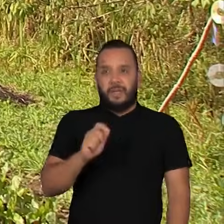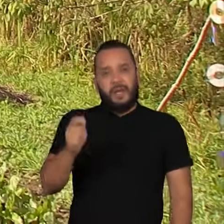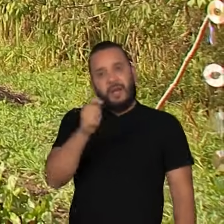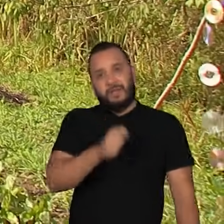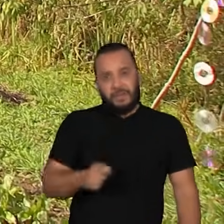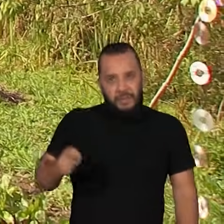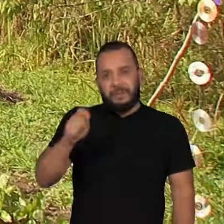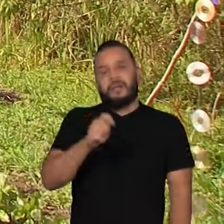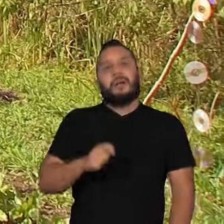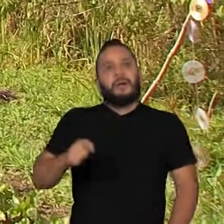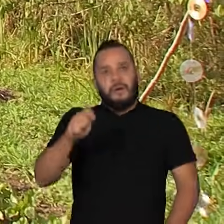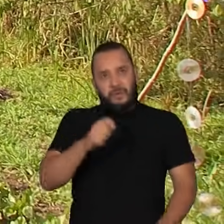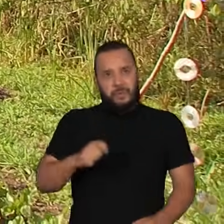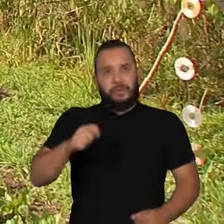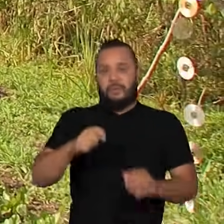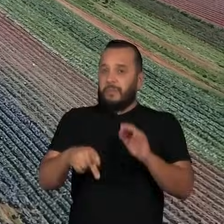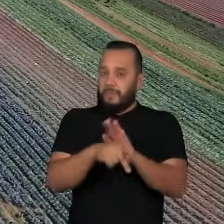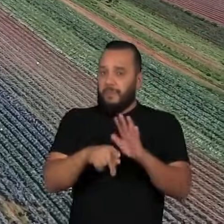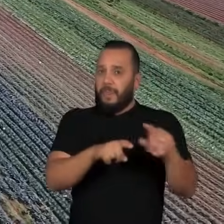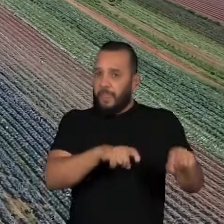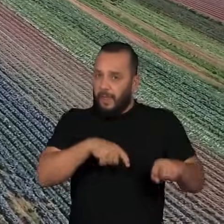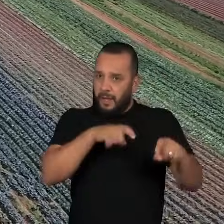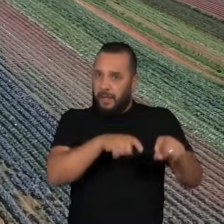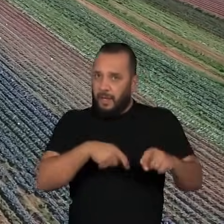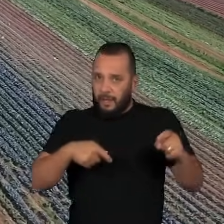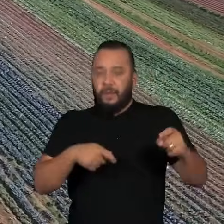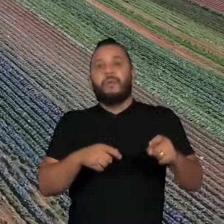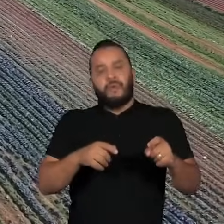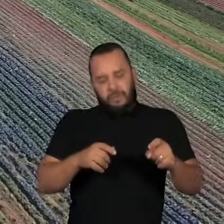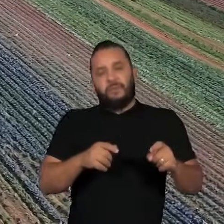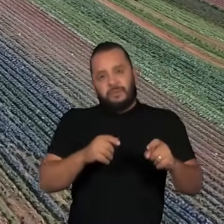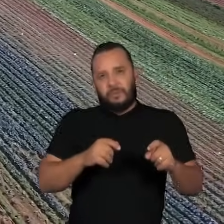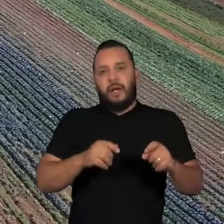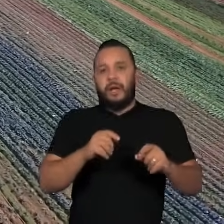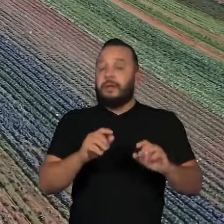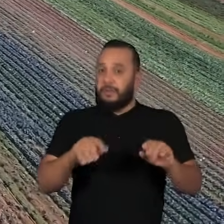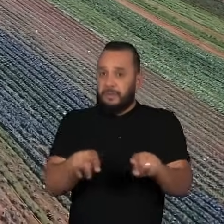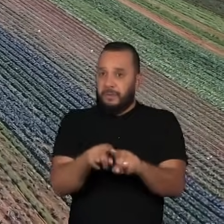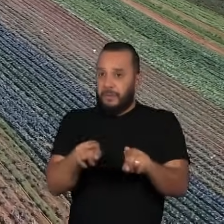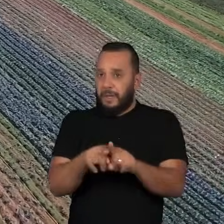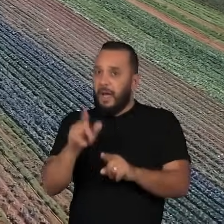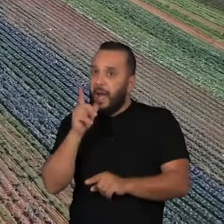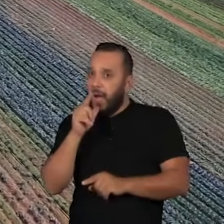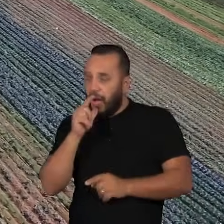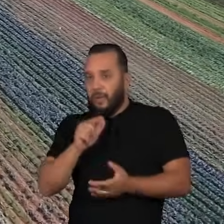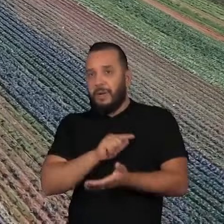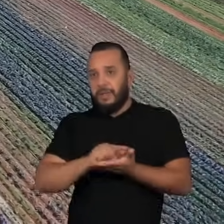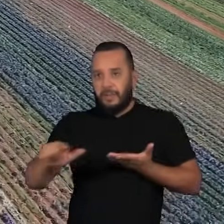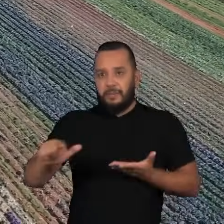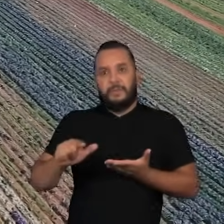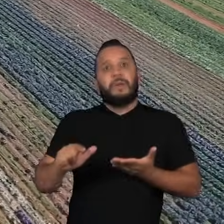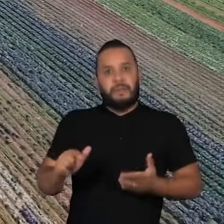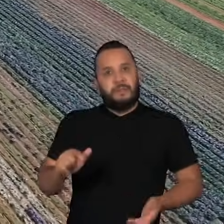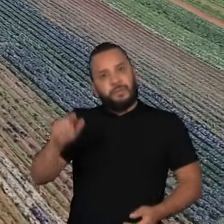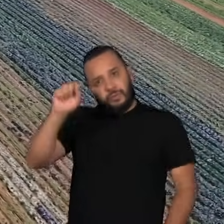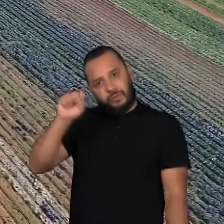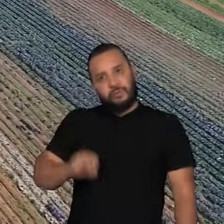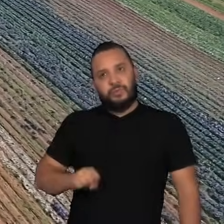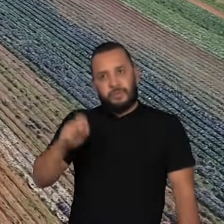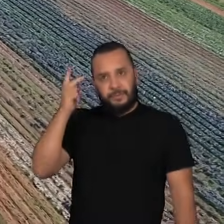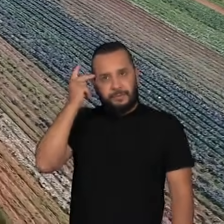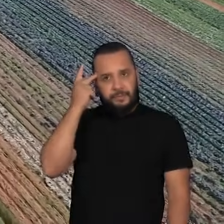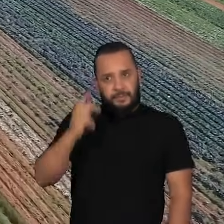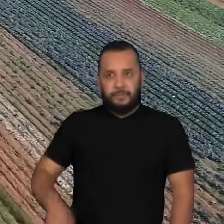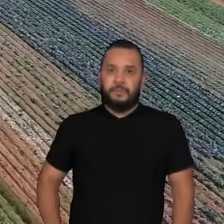Cooperapas, Cooperativa Agroecológica dos Produtores Rurais de Água Limpa da região sul de São Paulo. Nós